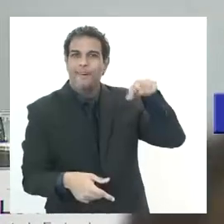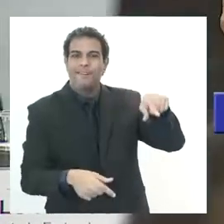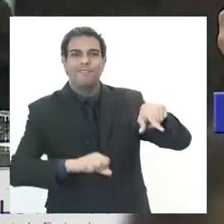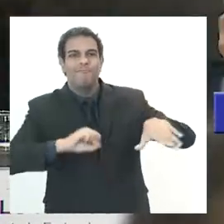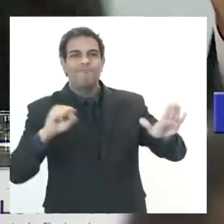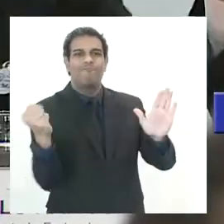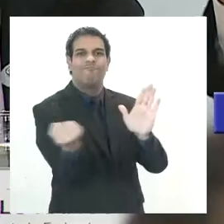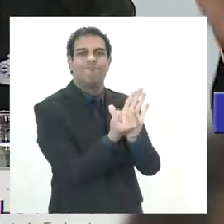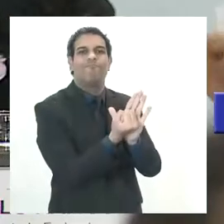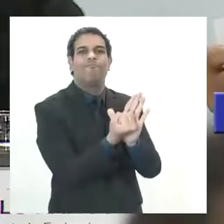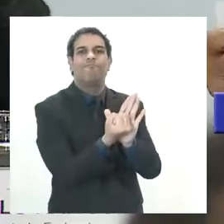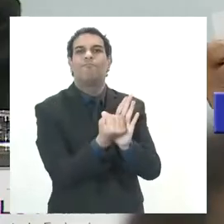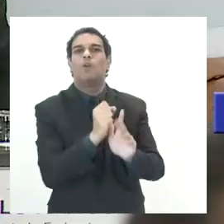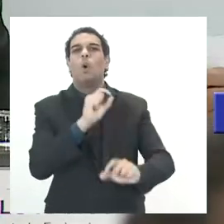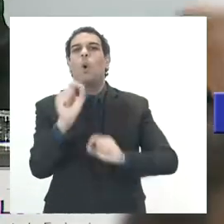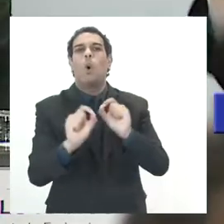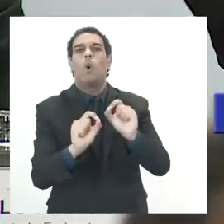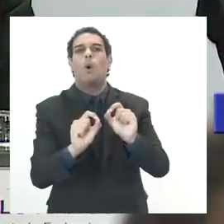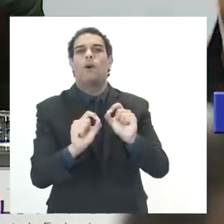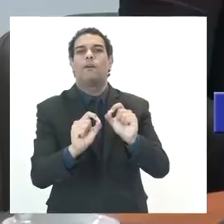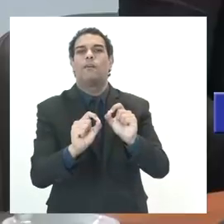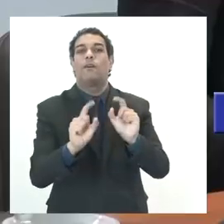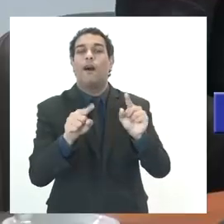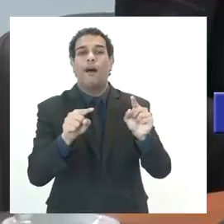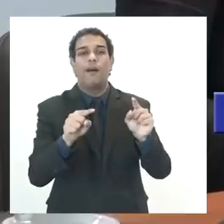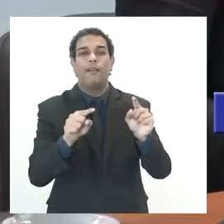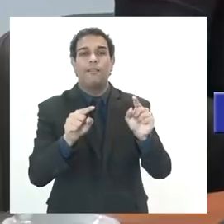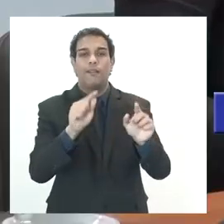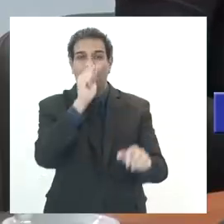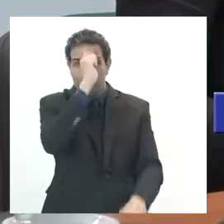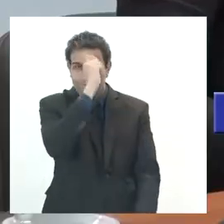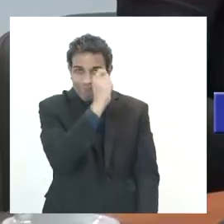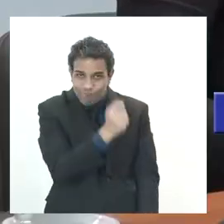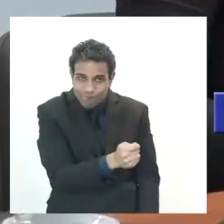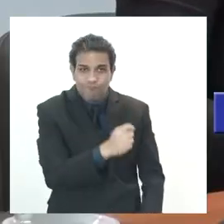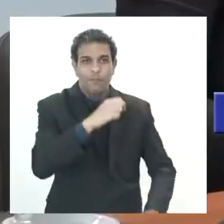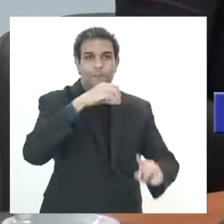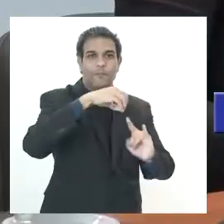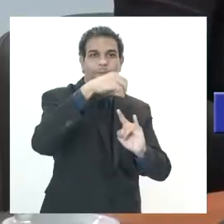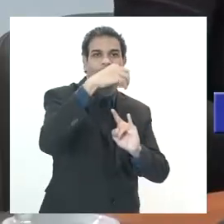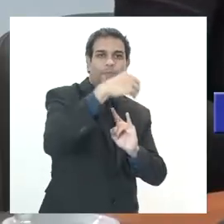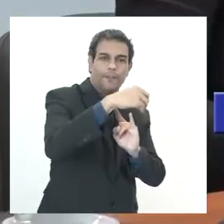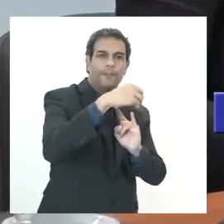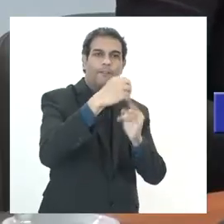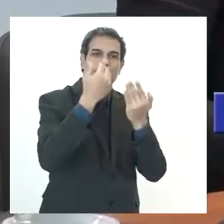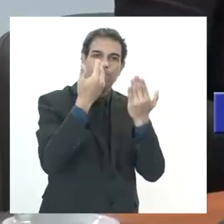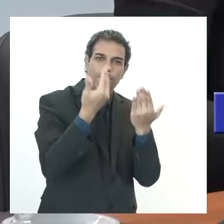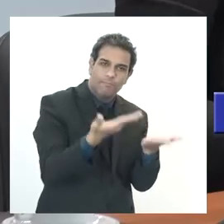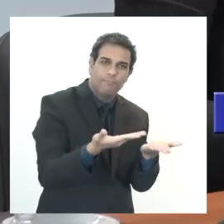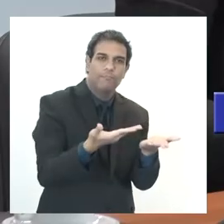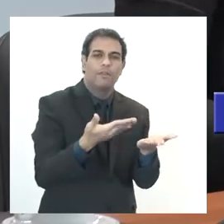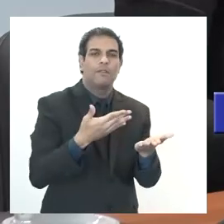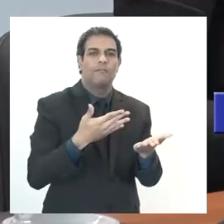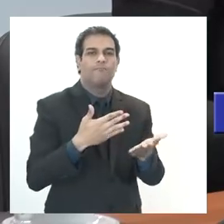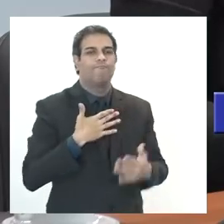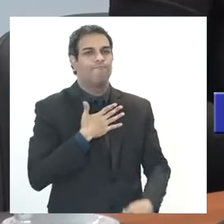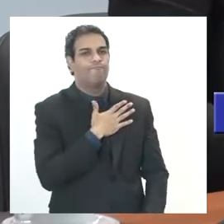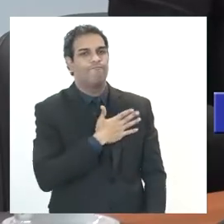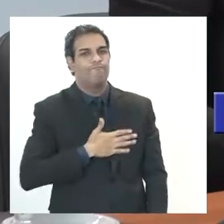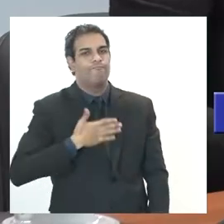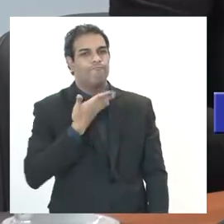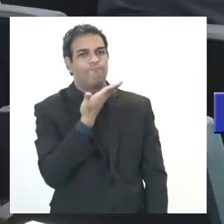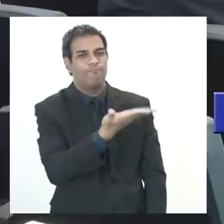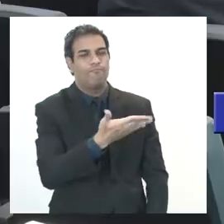esses reunindo esse simbolismo e merecendo sempre a nossa gratidão